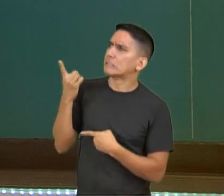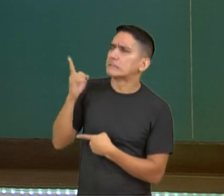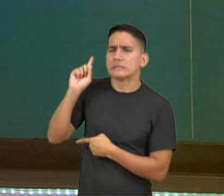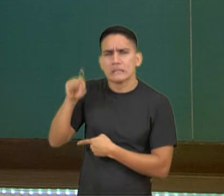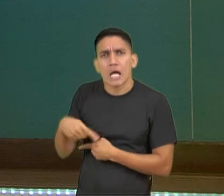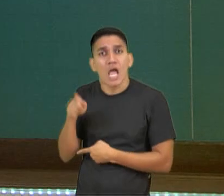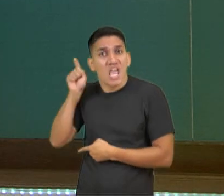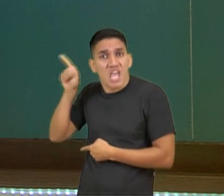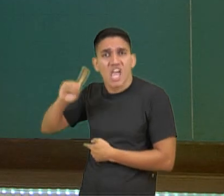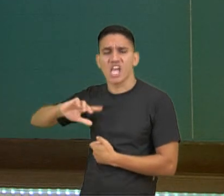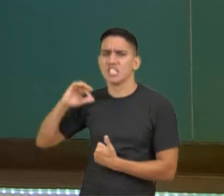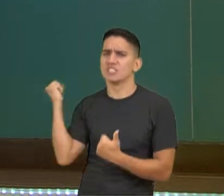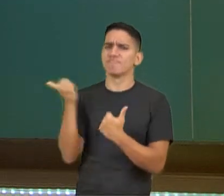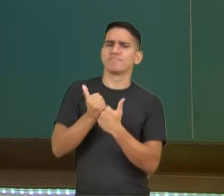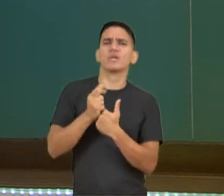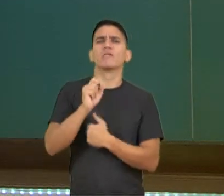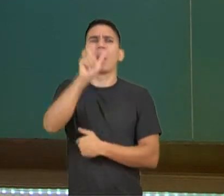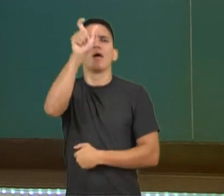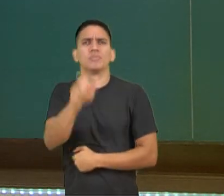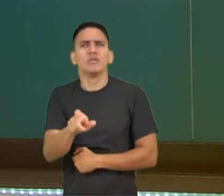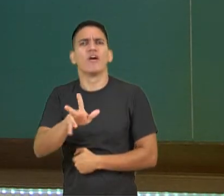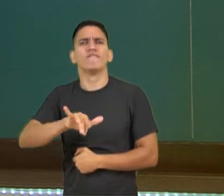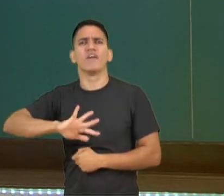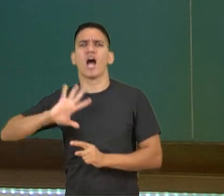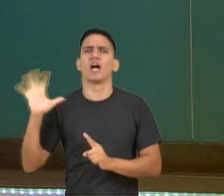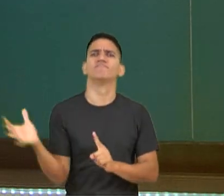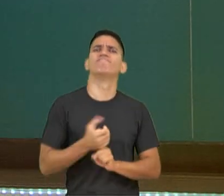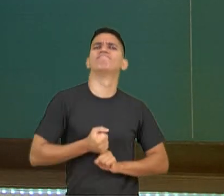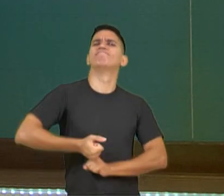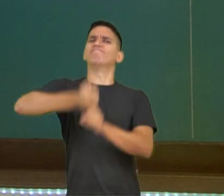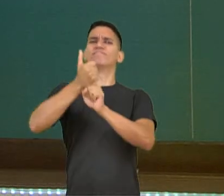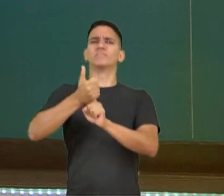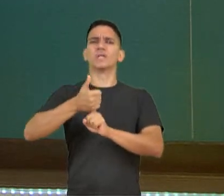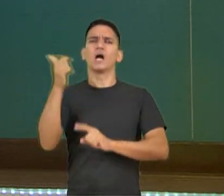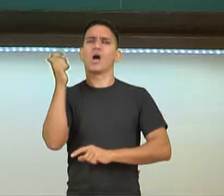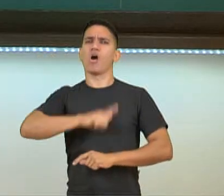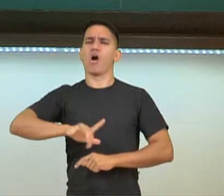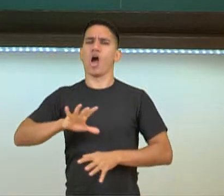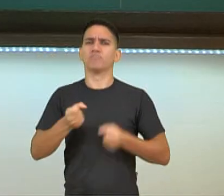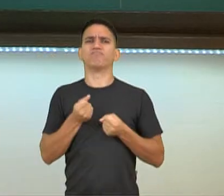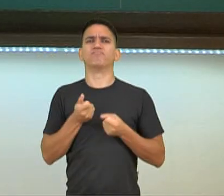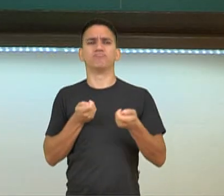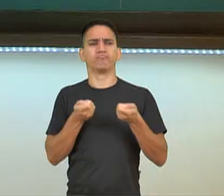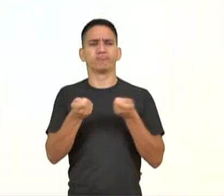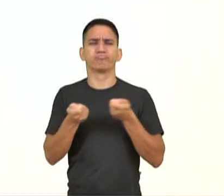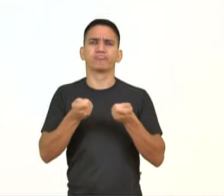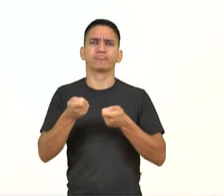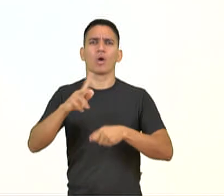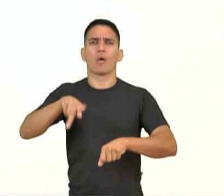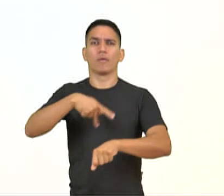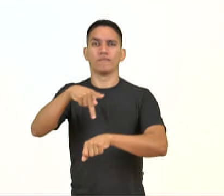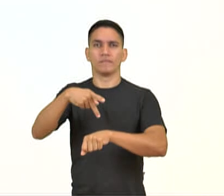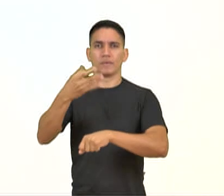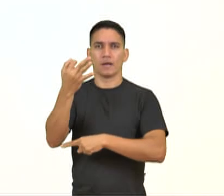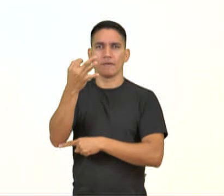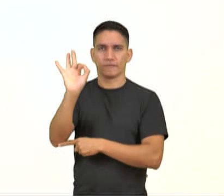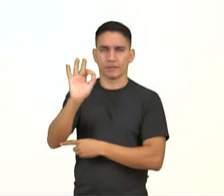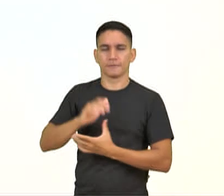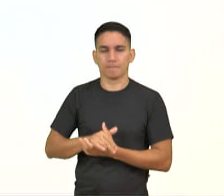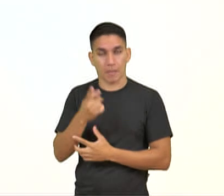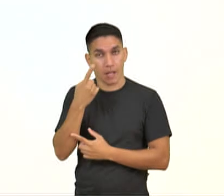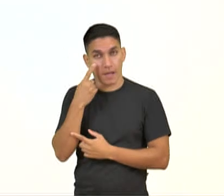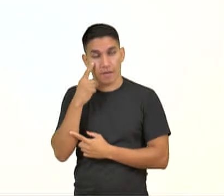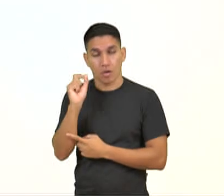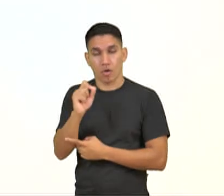ele deveria ser a pessoa que deveria assumir o poder da França. Bom, nós vamos ver que em 10 de novembro